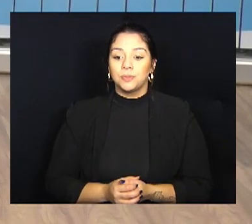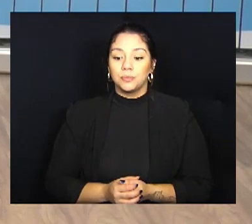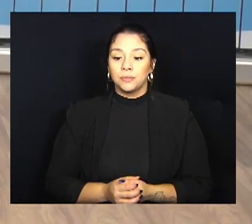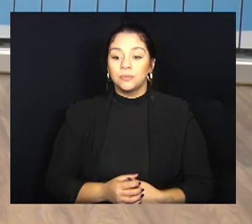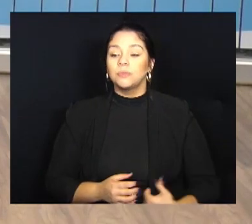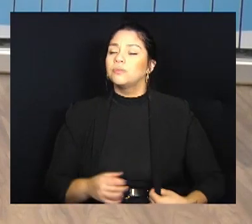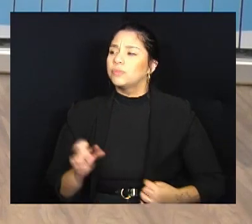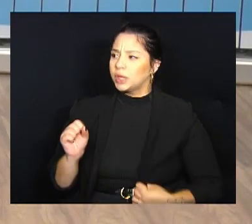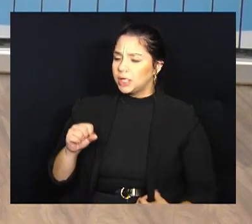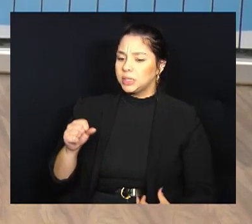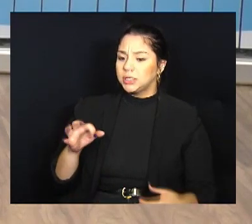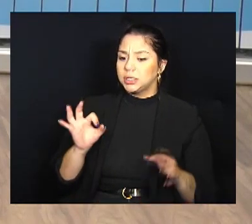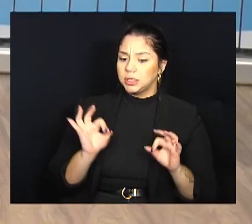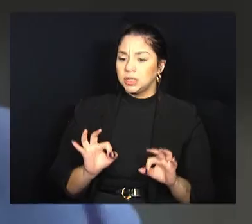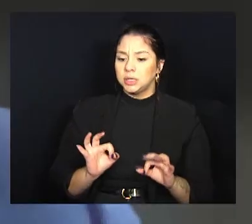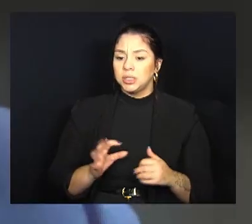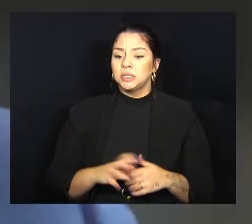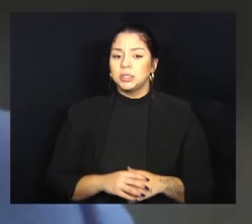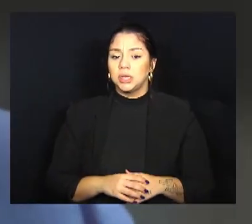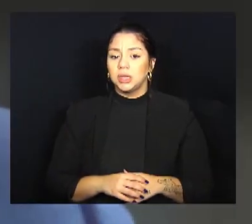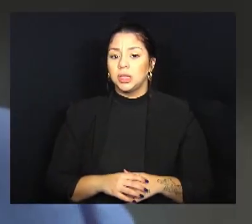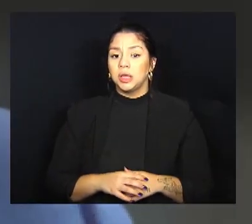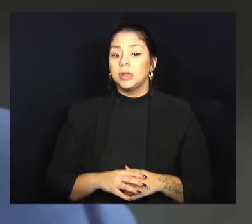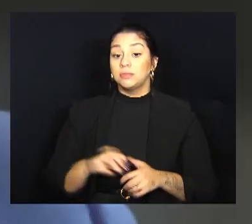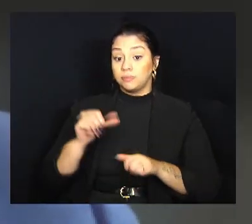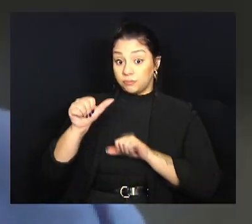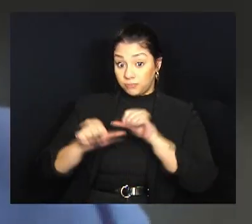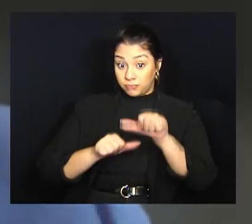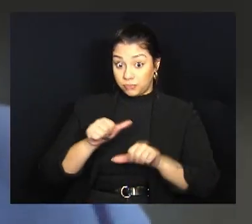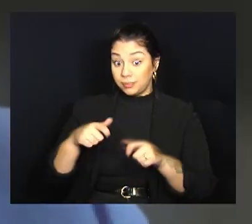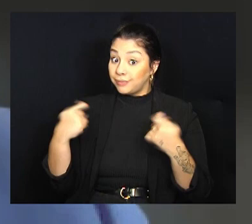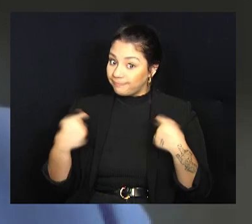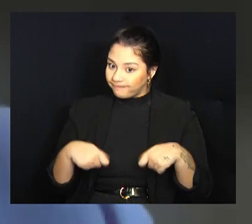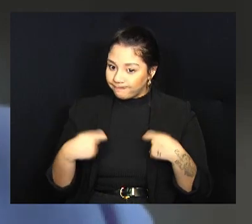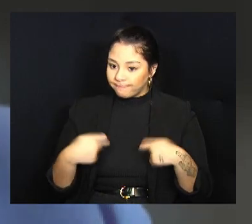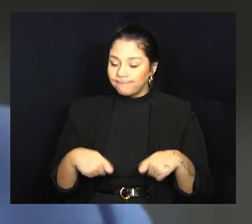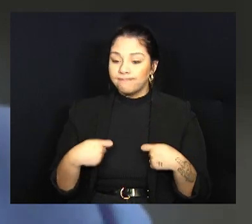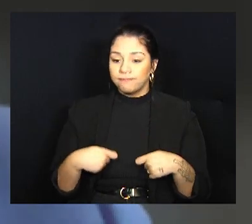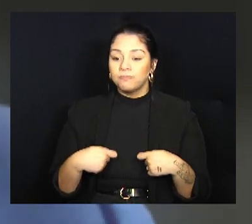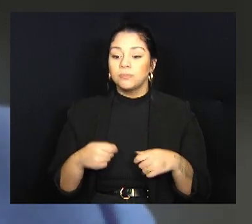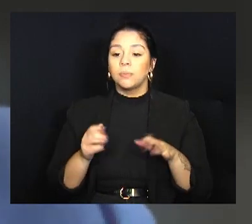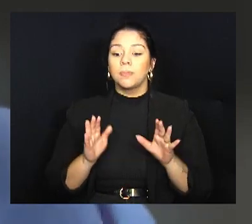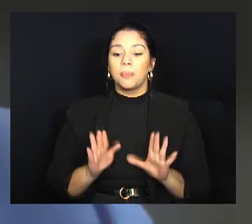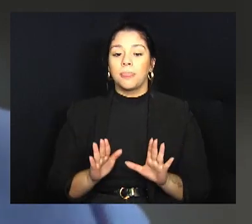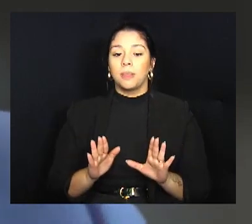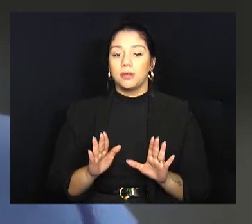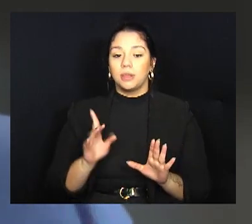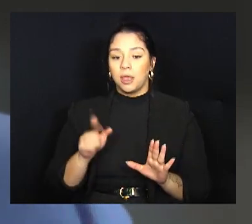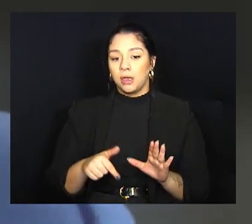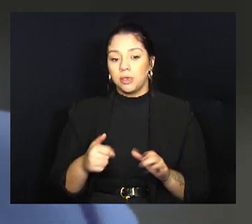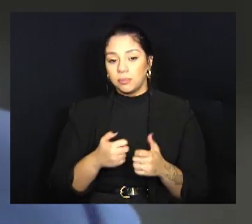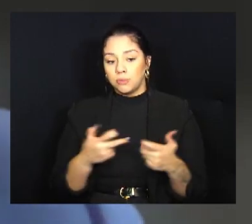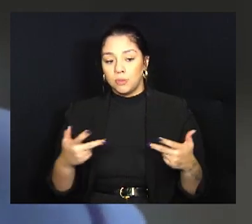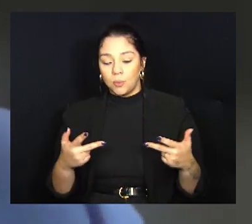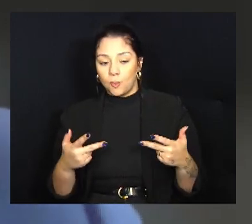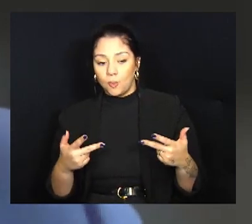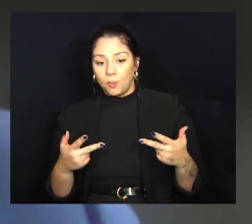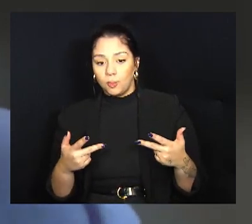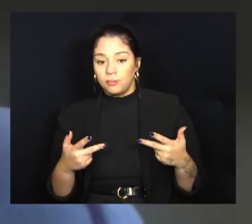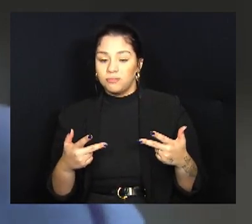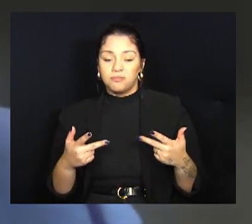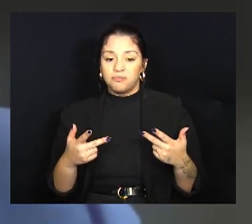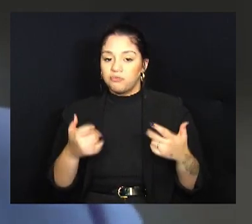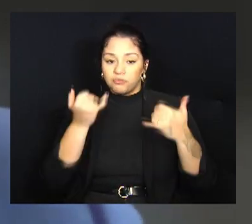Sim, com certeza. A reforma é necessária, ponto. Apesar de a gente ouvir na